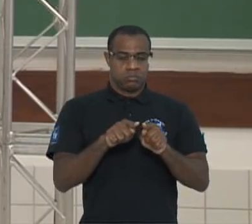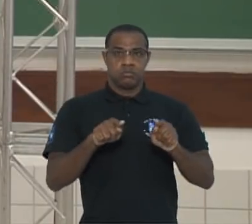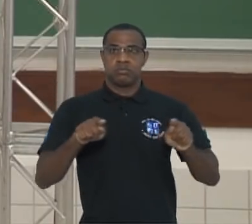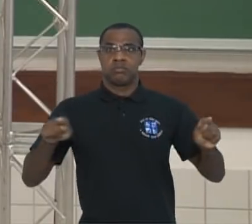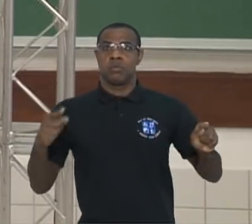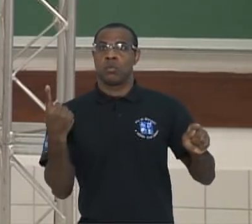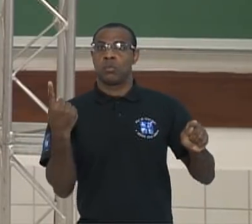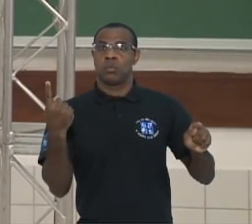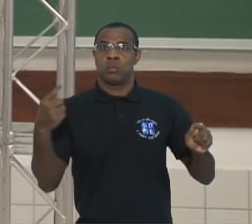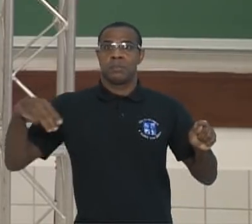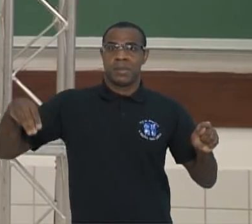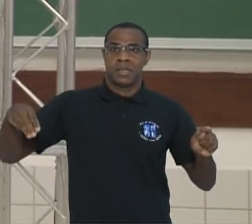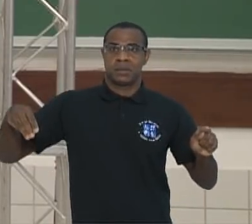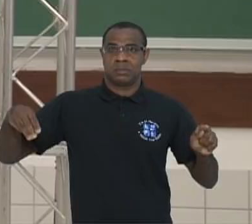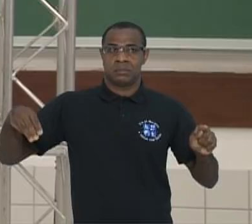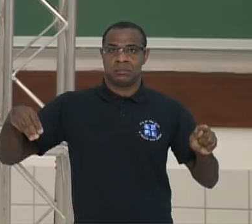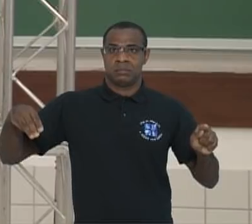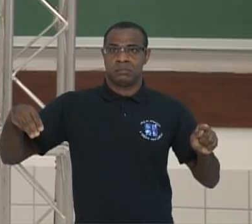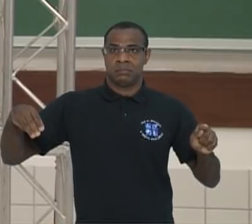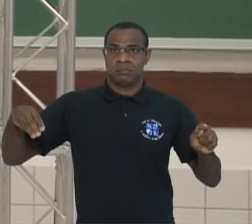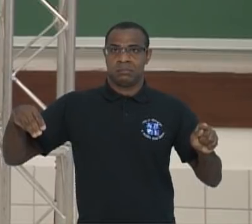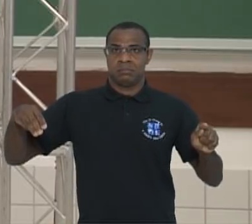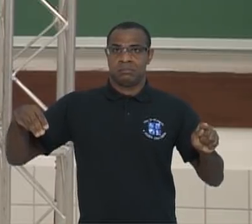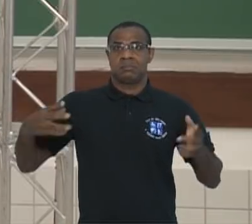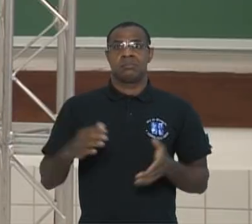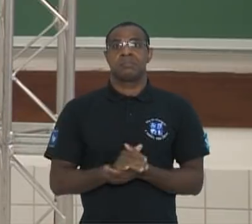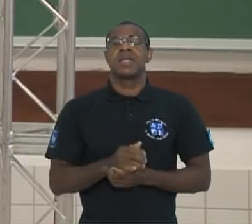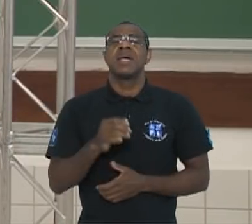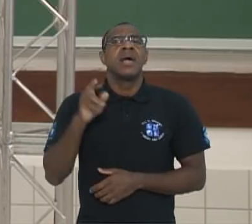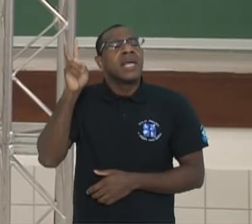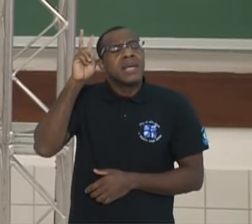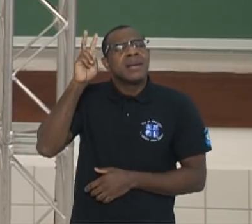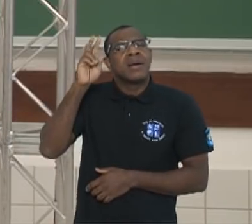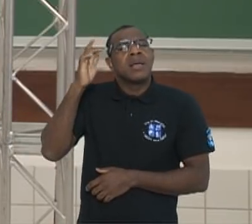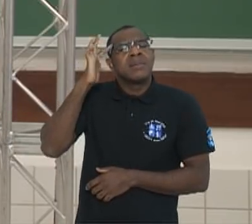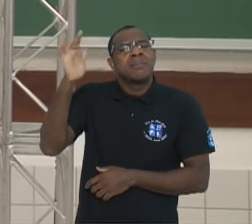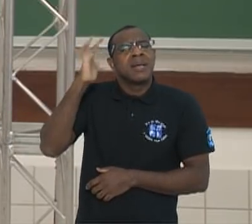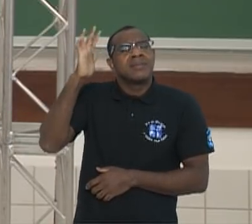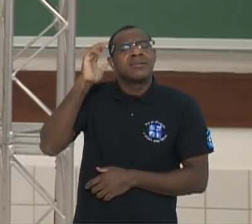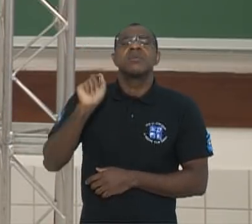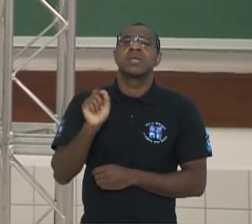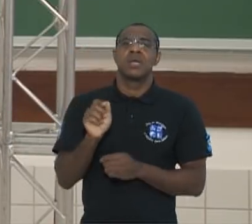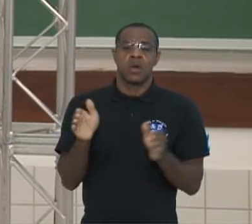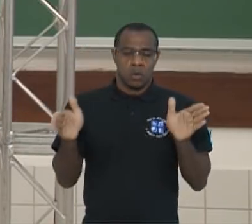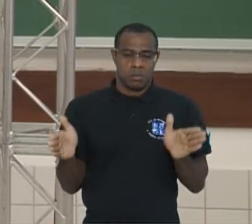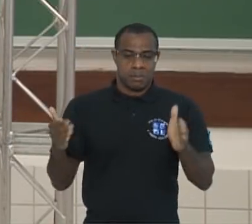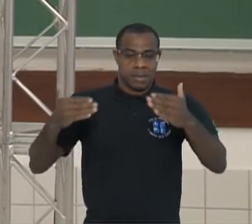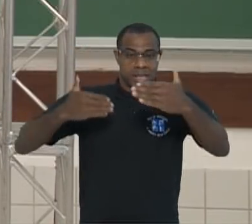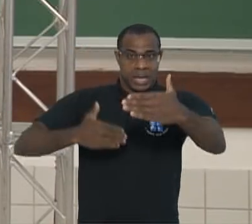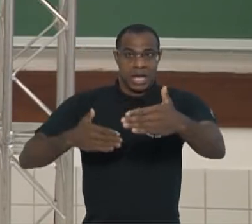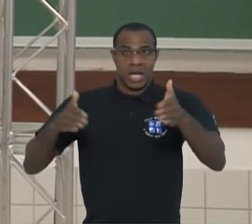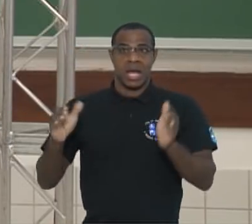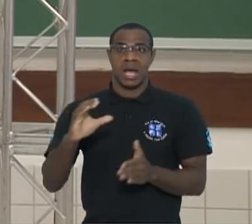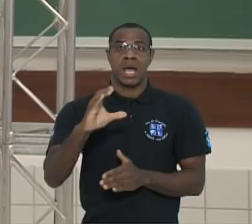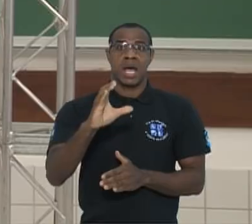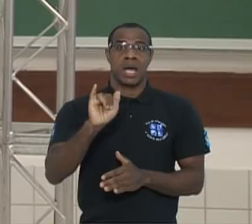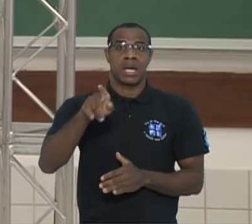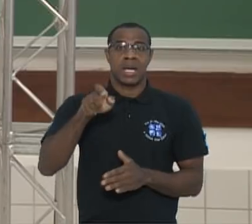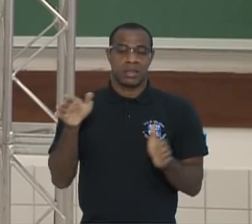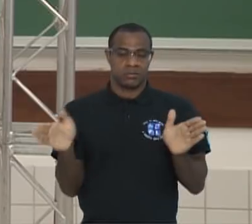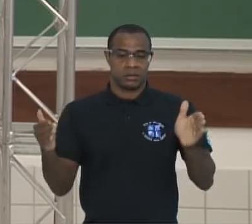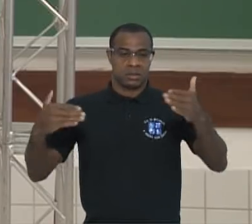e 1 metro de comprimento. Imagine uma caixa de 1 metro nas 3